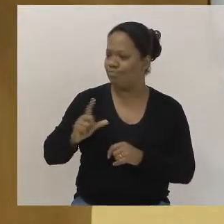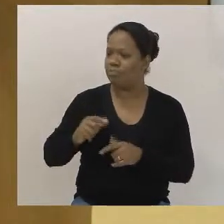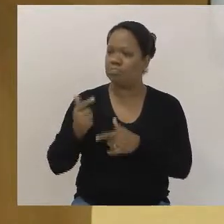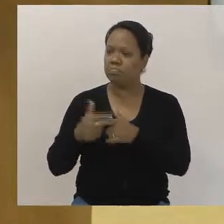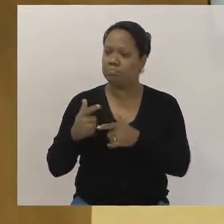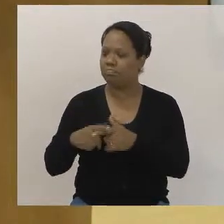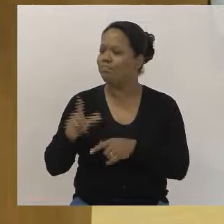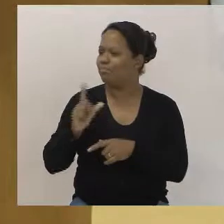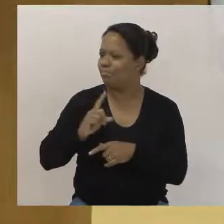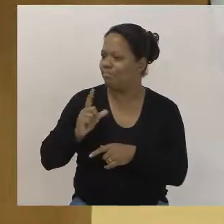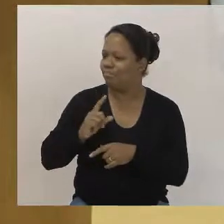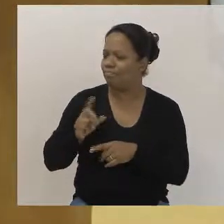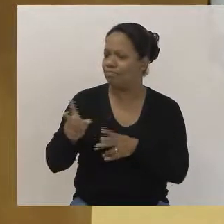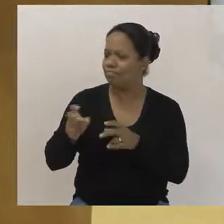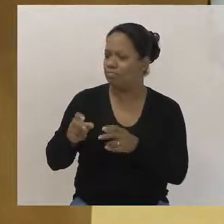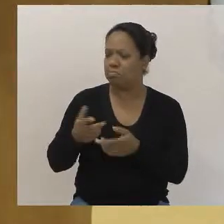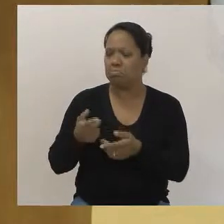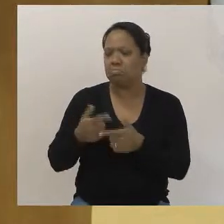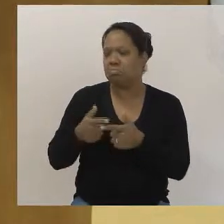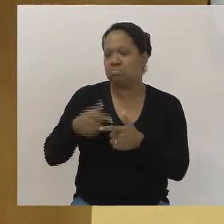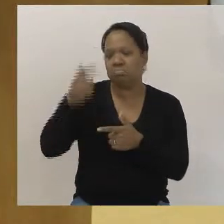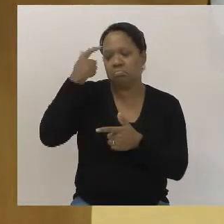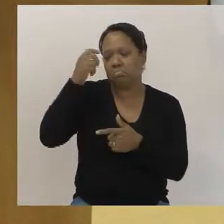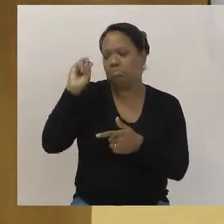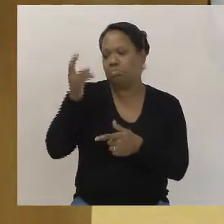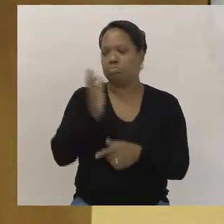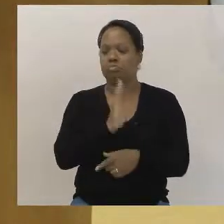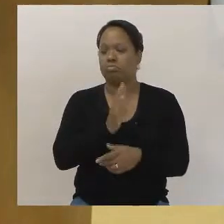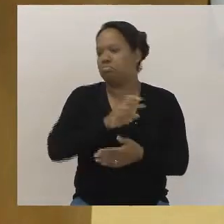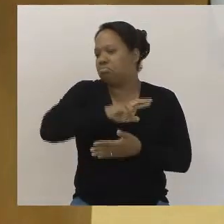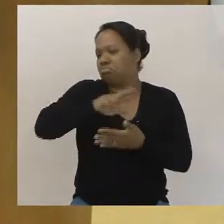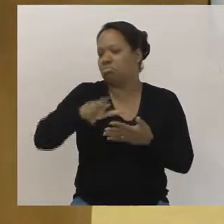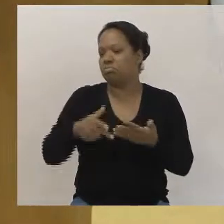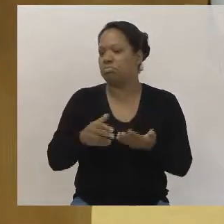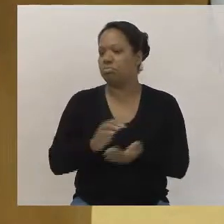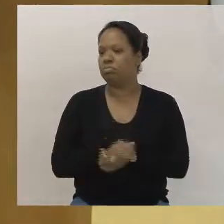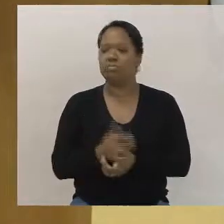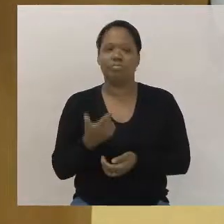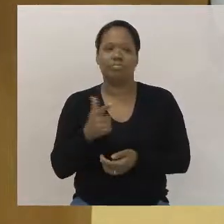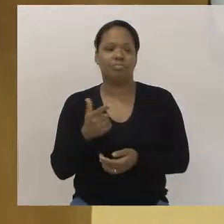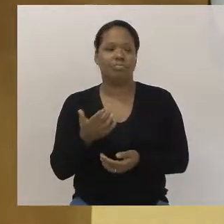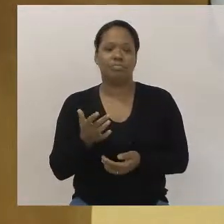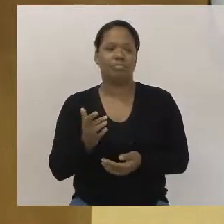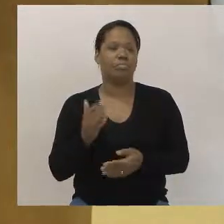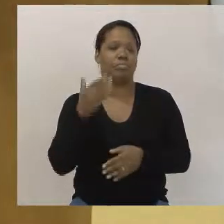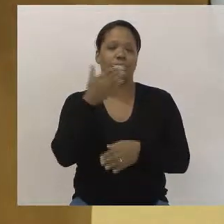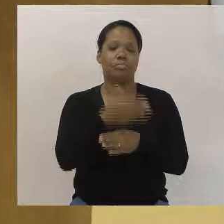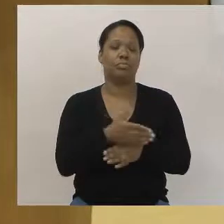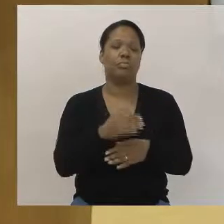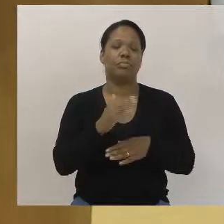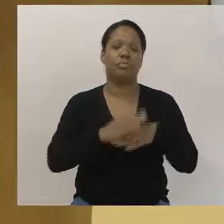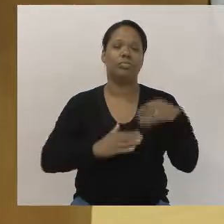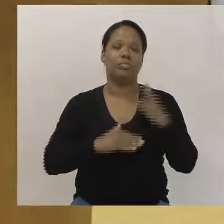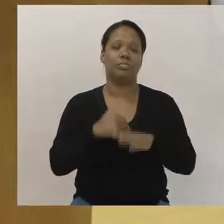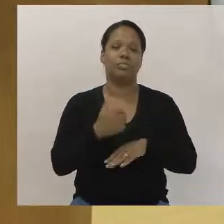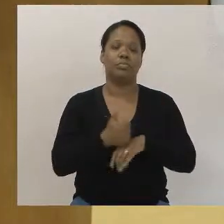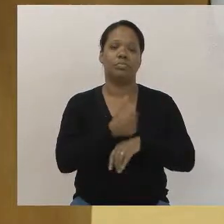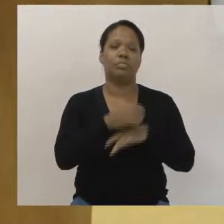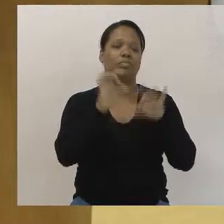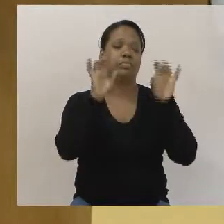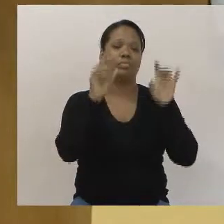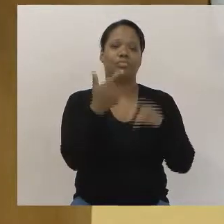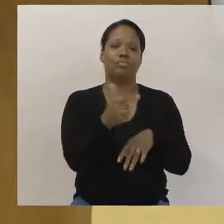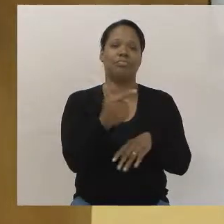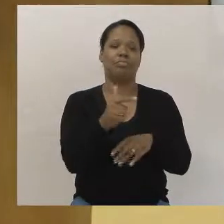problema é neurológico decoração e assim vai eu não tenho condições de passar um especialista e